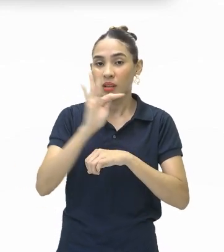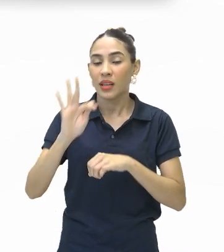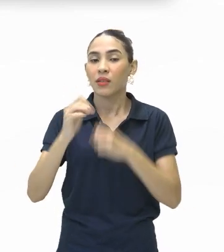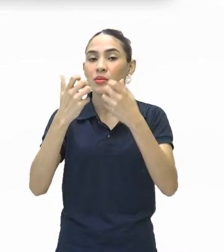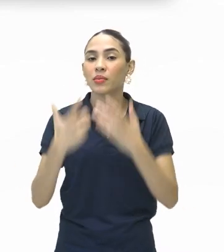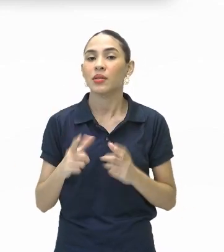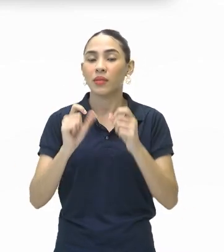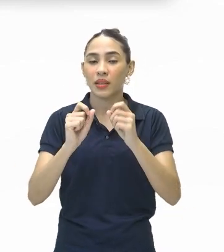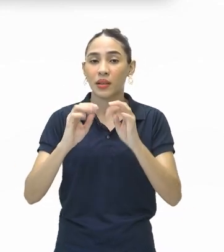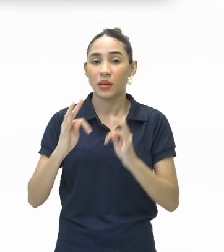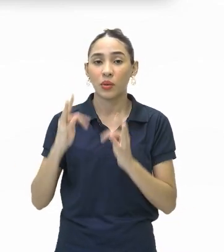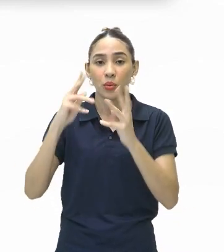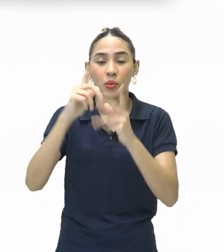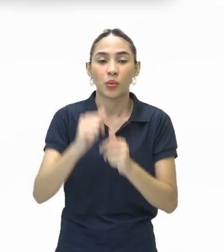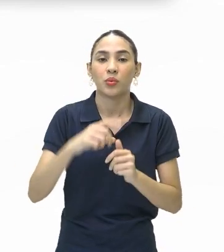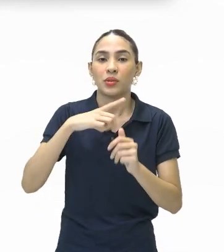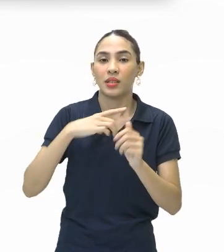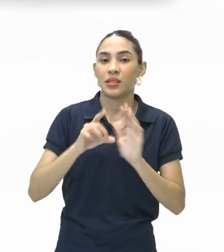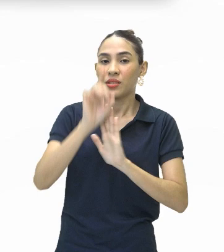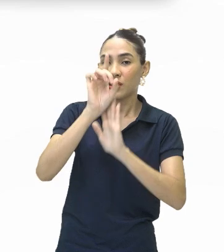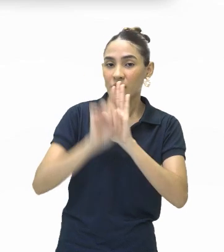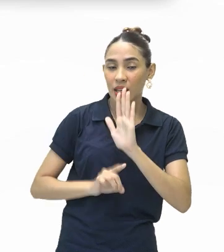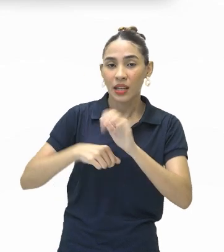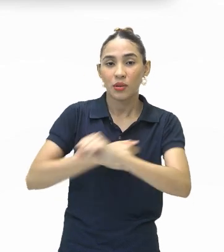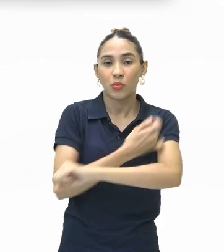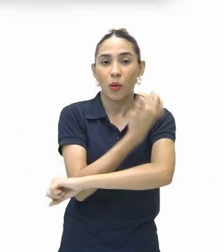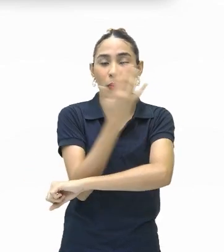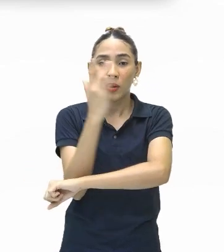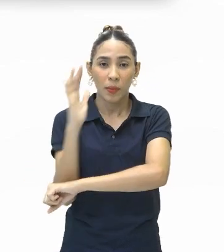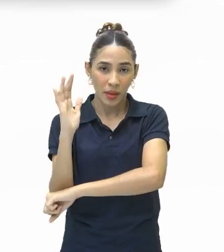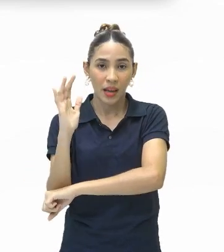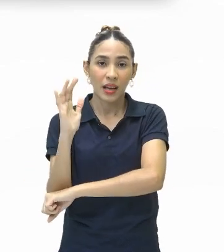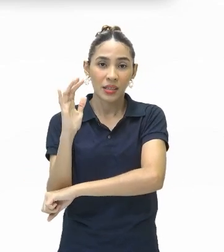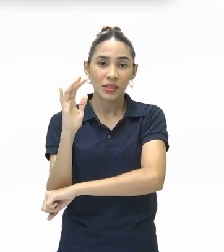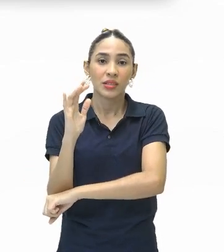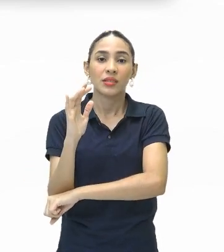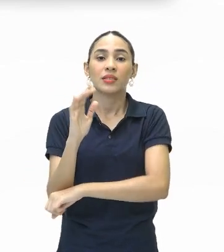olha, todos têm direito ao meio ambiente